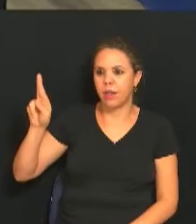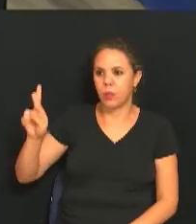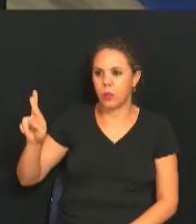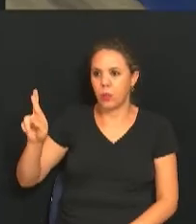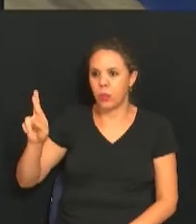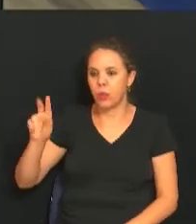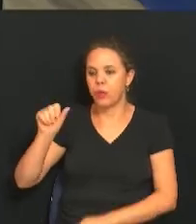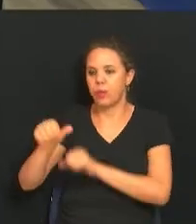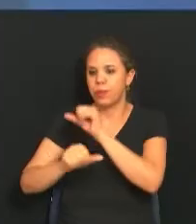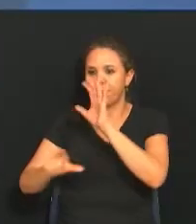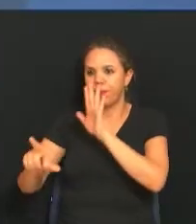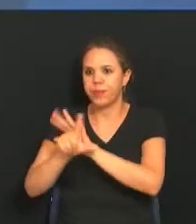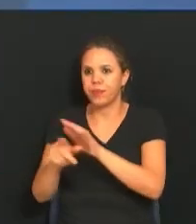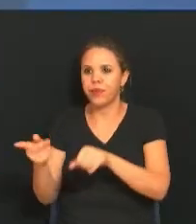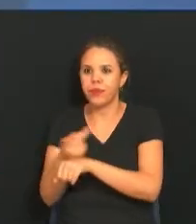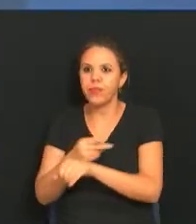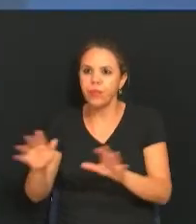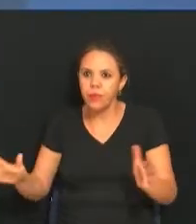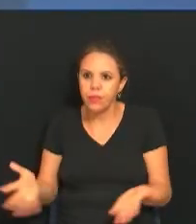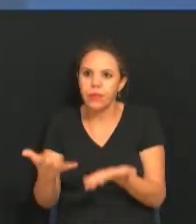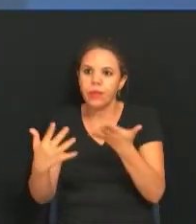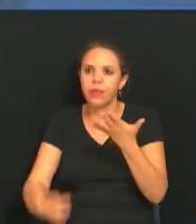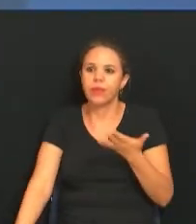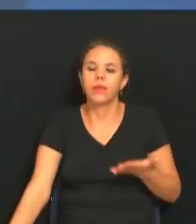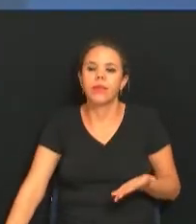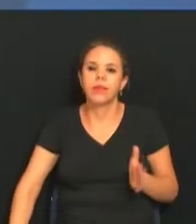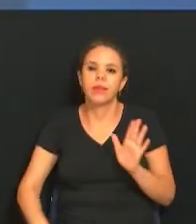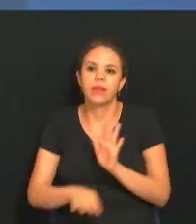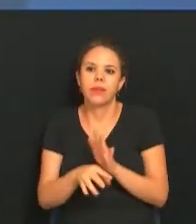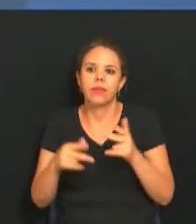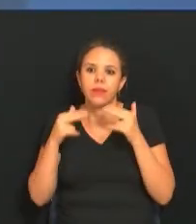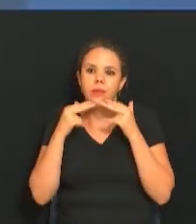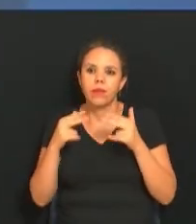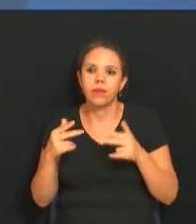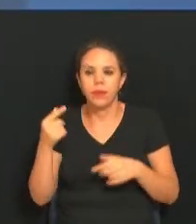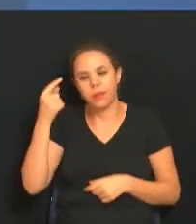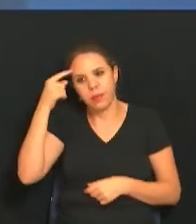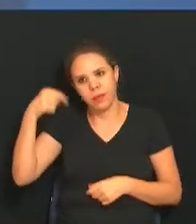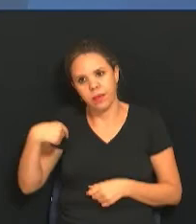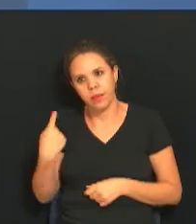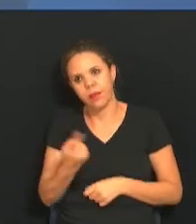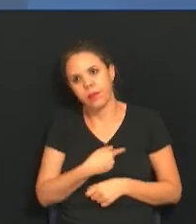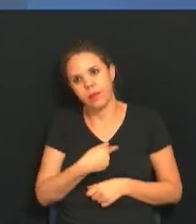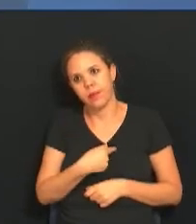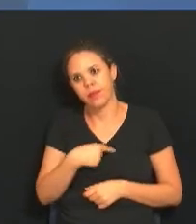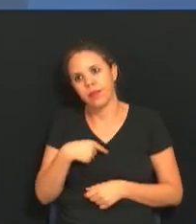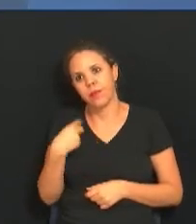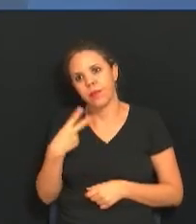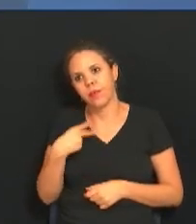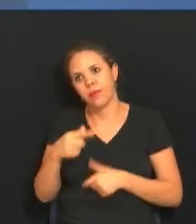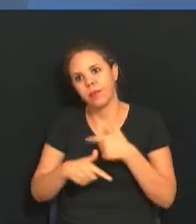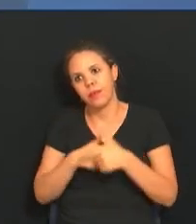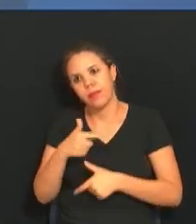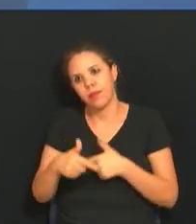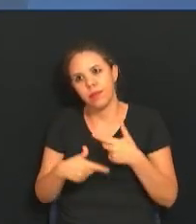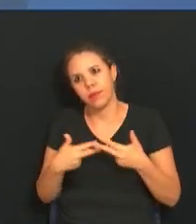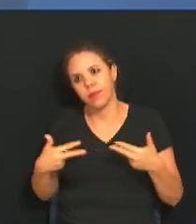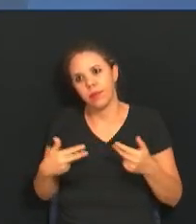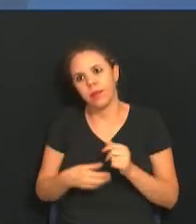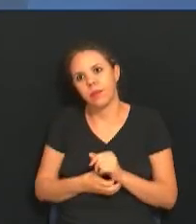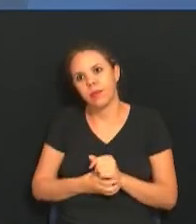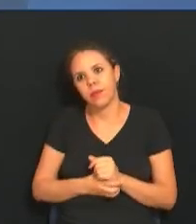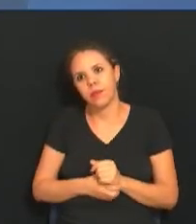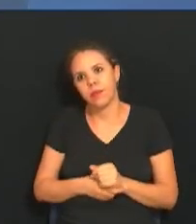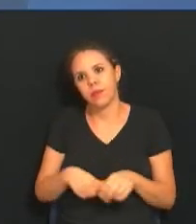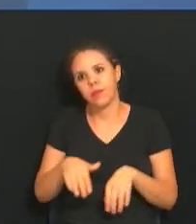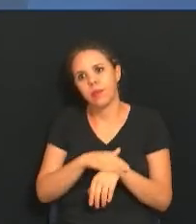temos procurado trazer novidades, não novidade da nossa cabeça, mas, como sempre, o vereador trabalha com demandas. Então, nós